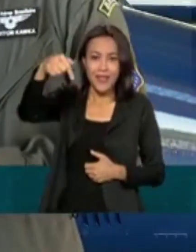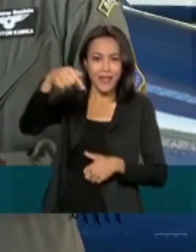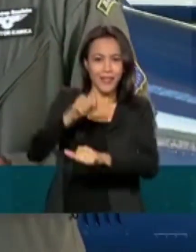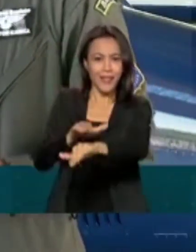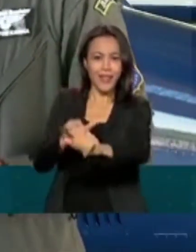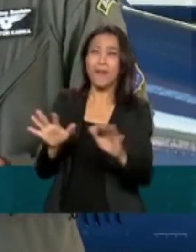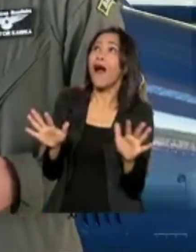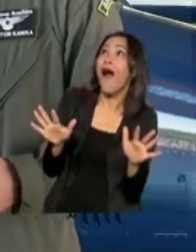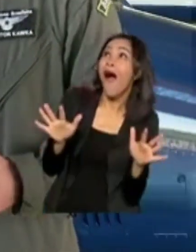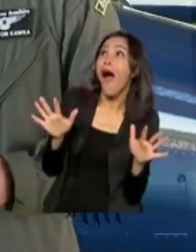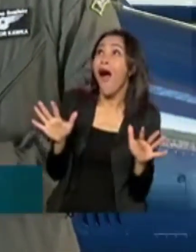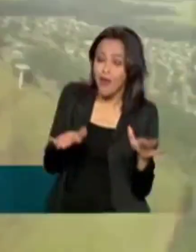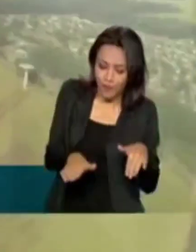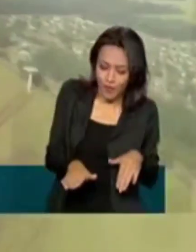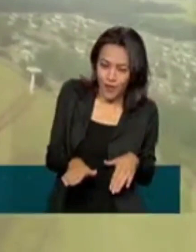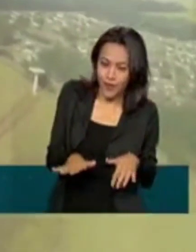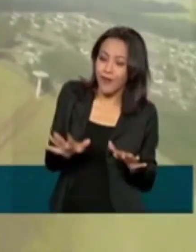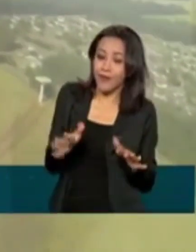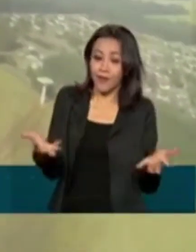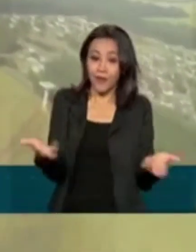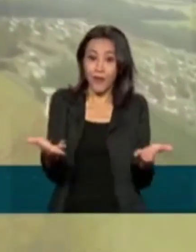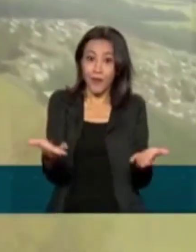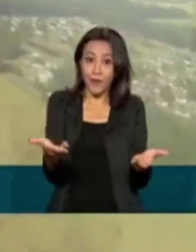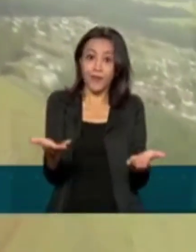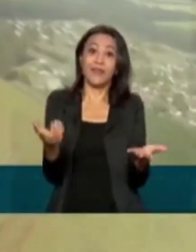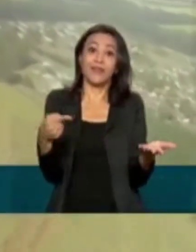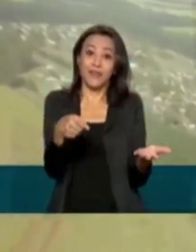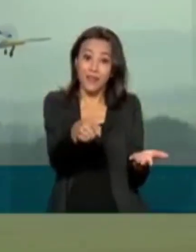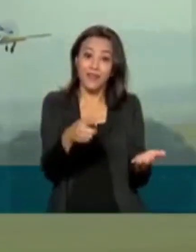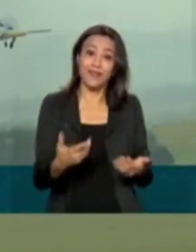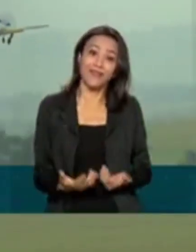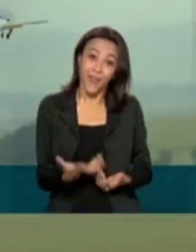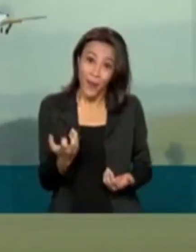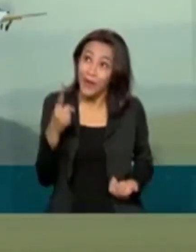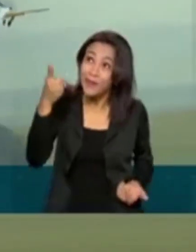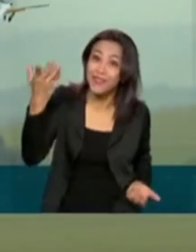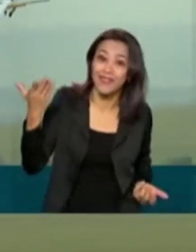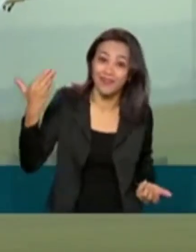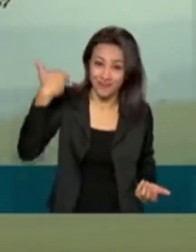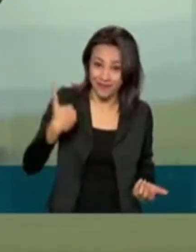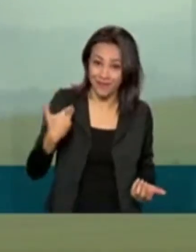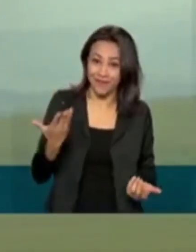alvoroço doido para quê? Vou estudar. Aquele estudar que eu quero passar, eu quero fazer isso aí.